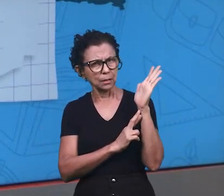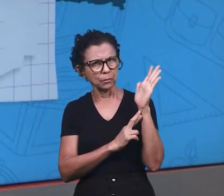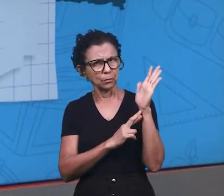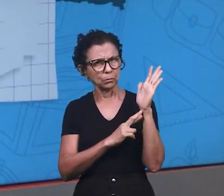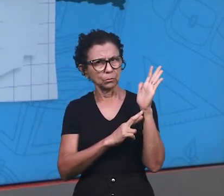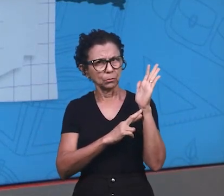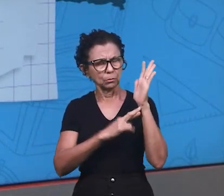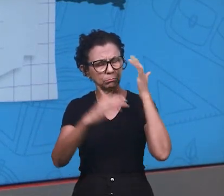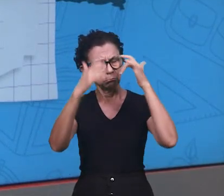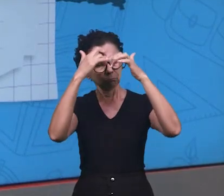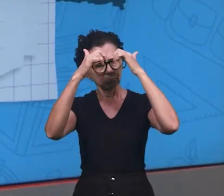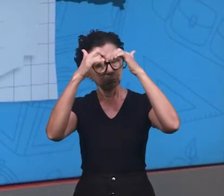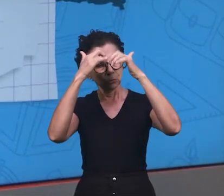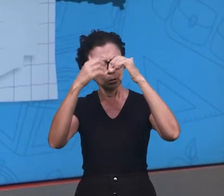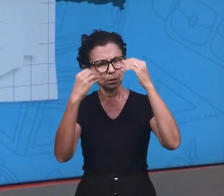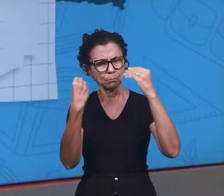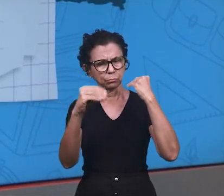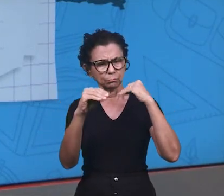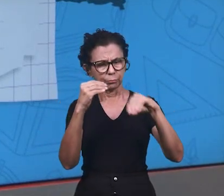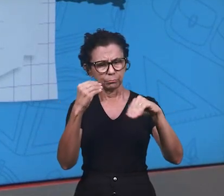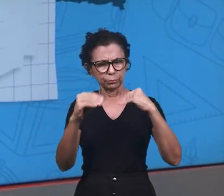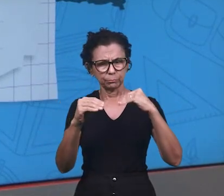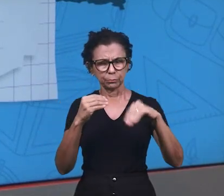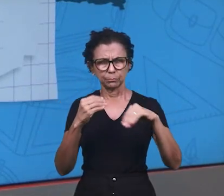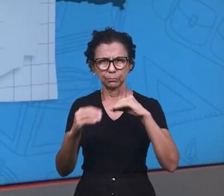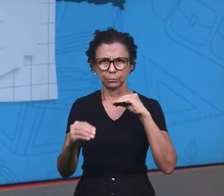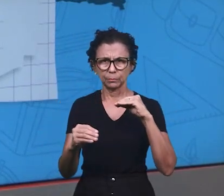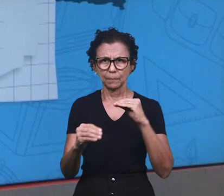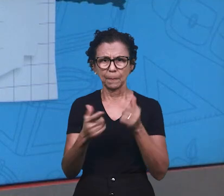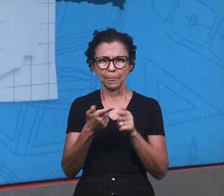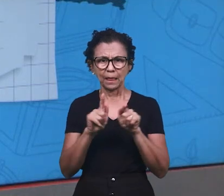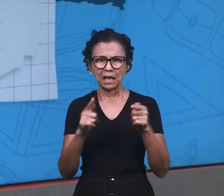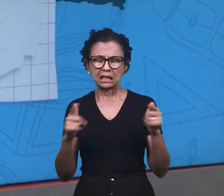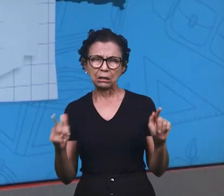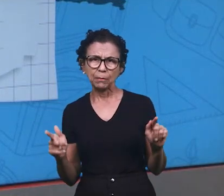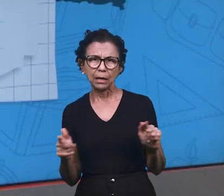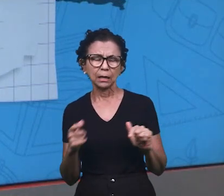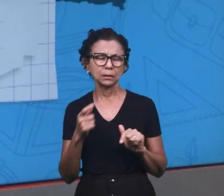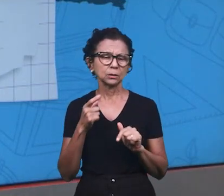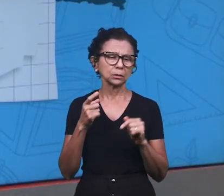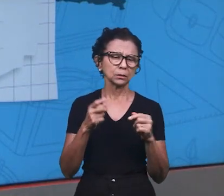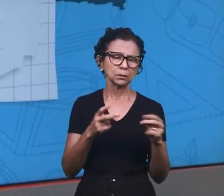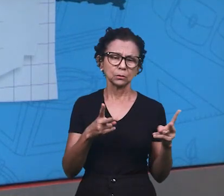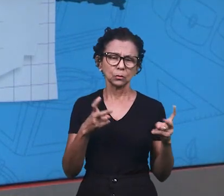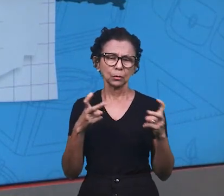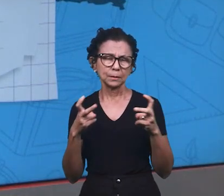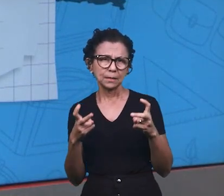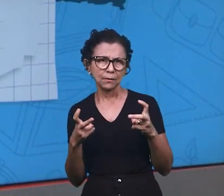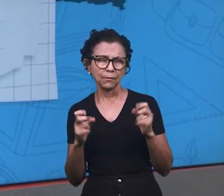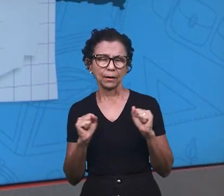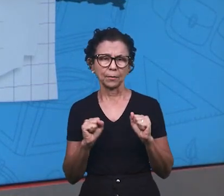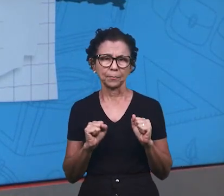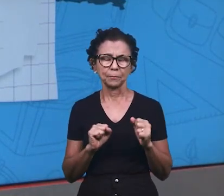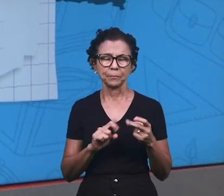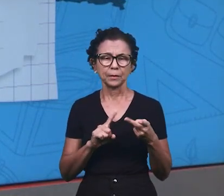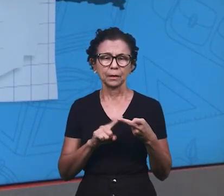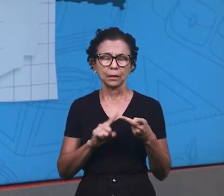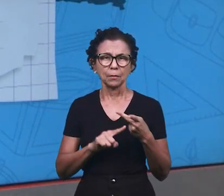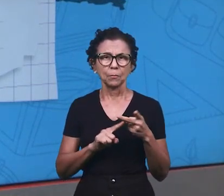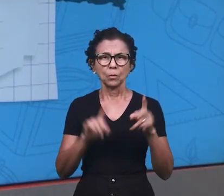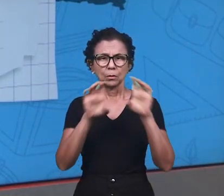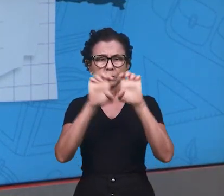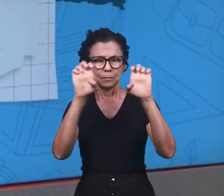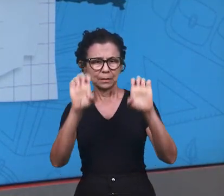né? Então, eu avancei no aspecto gramatical, não tem nenhum desvio, pecinha da competência 1. Montei uma estrutura